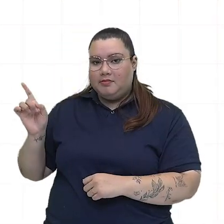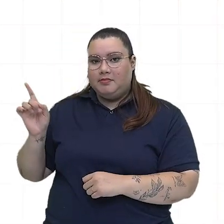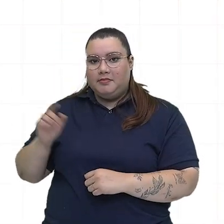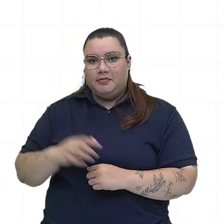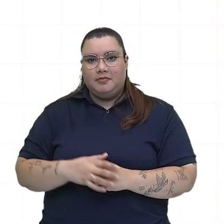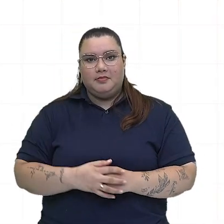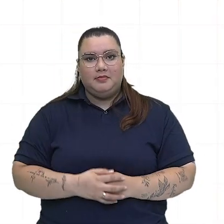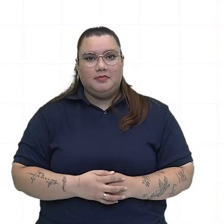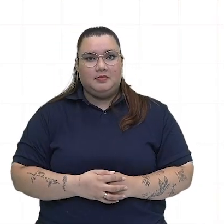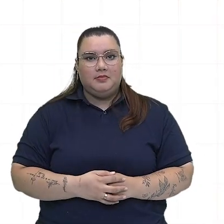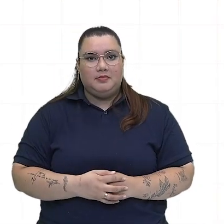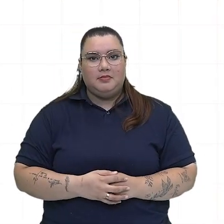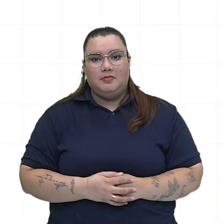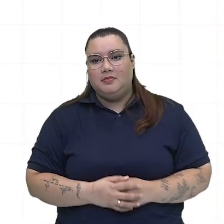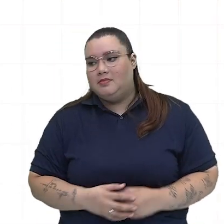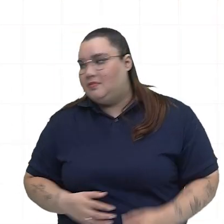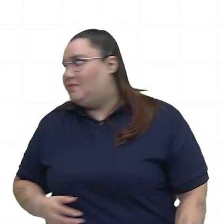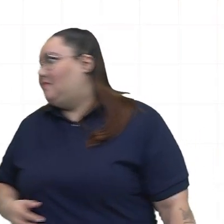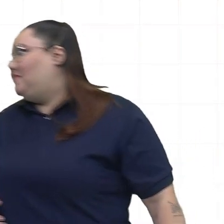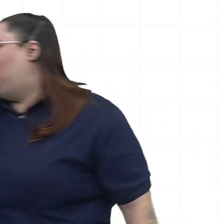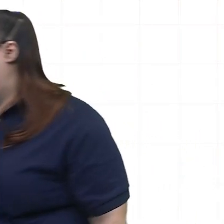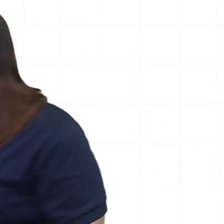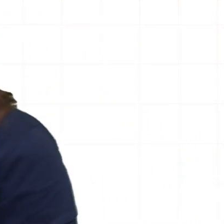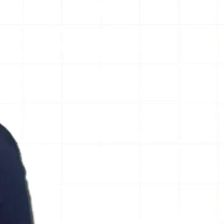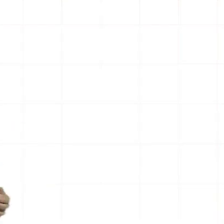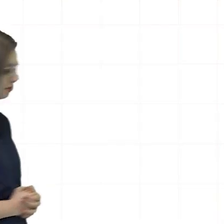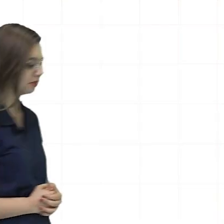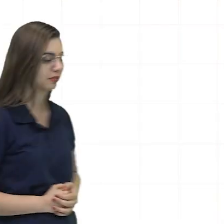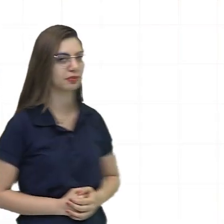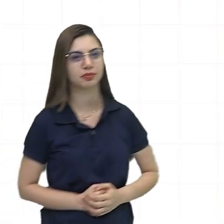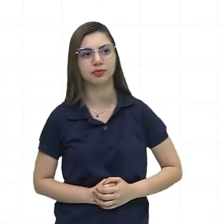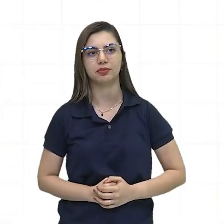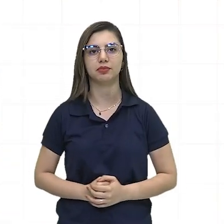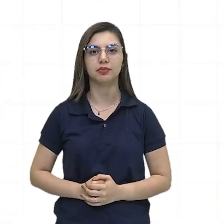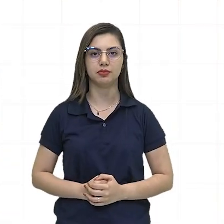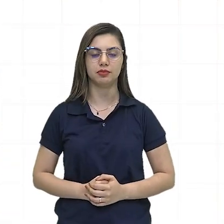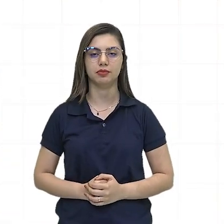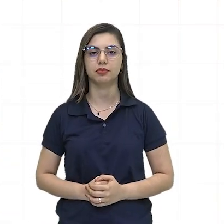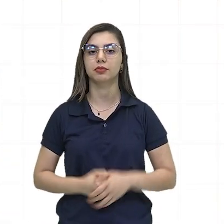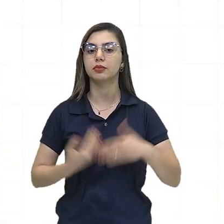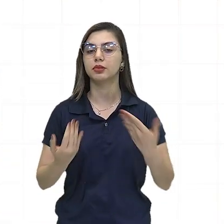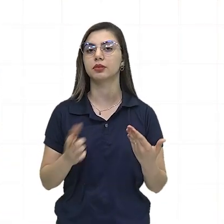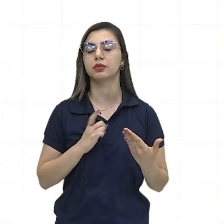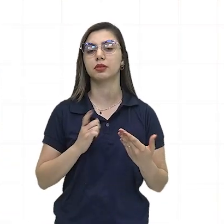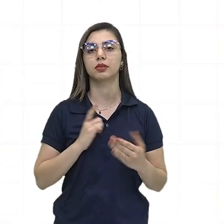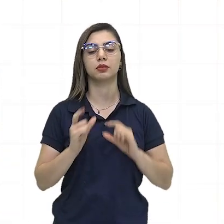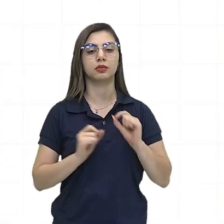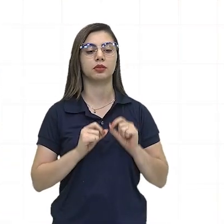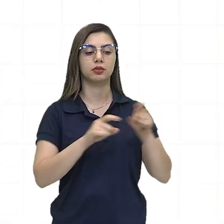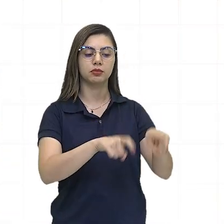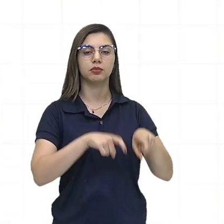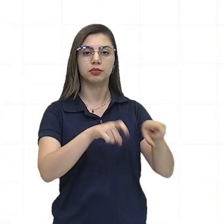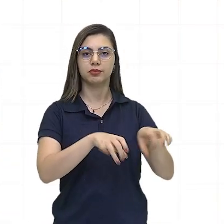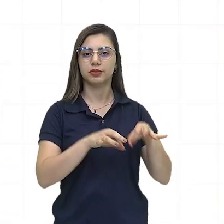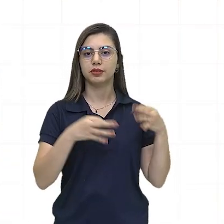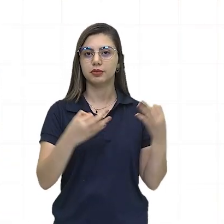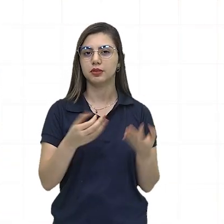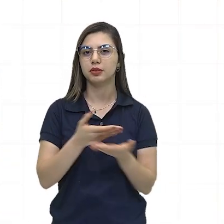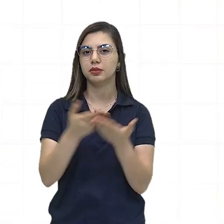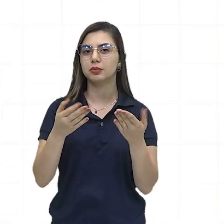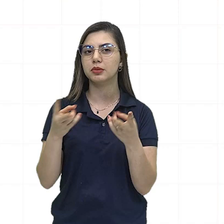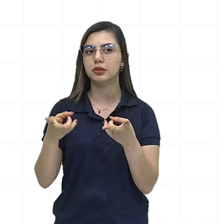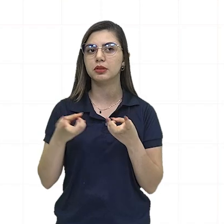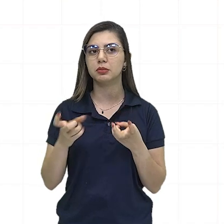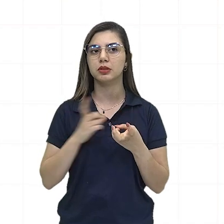maiores proporções de área ocupada pela agricultura familiar. Então, vocês podem estar observando, né,